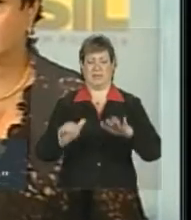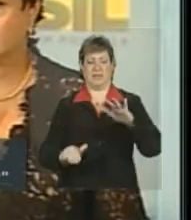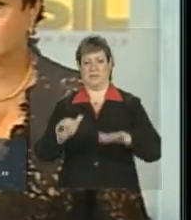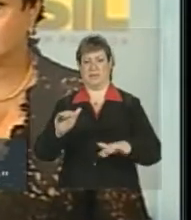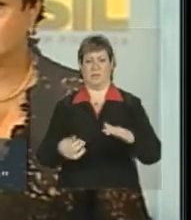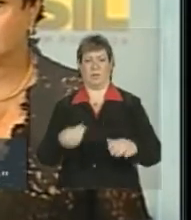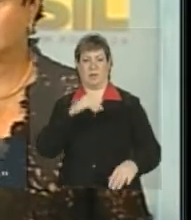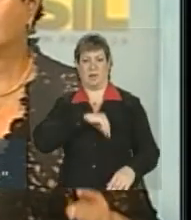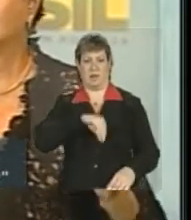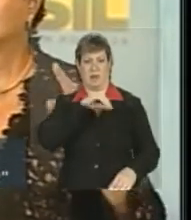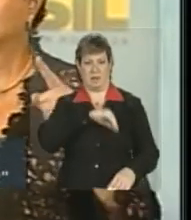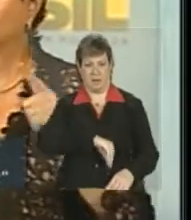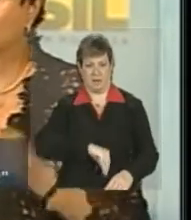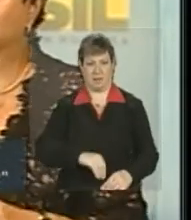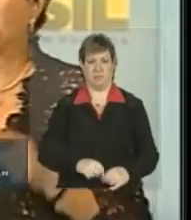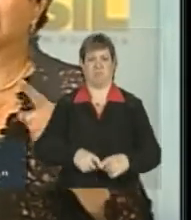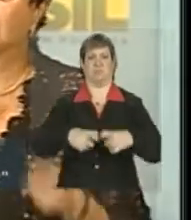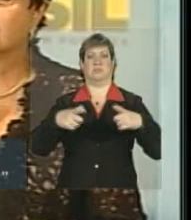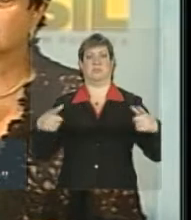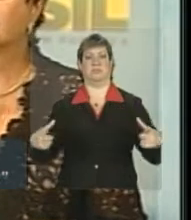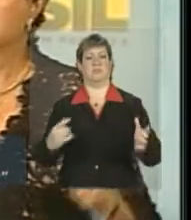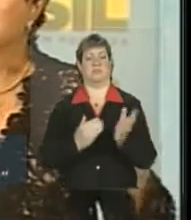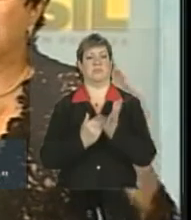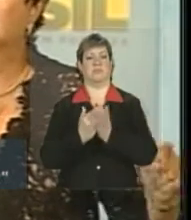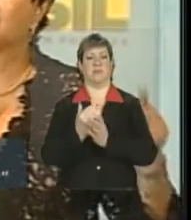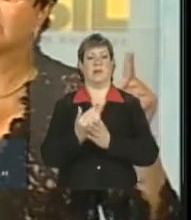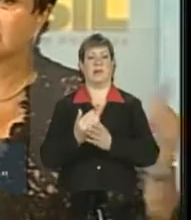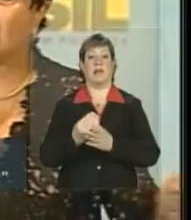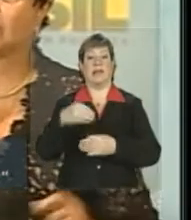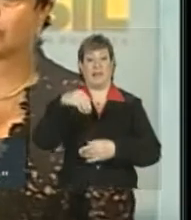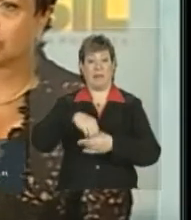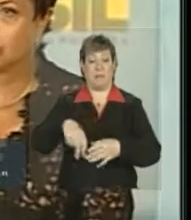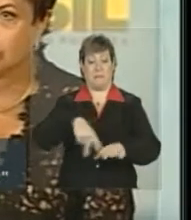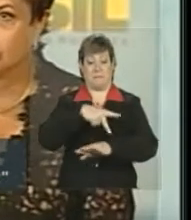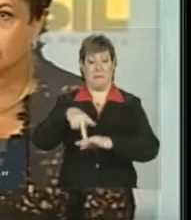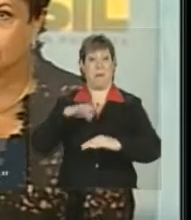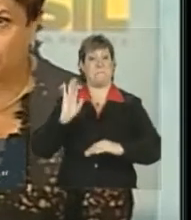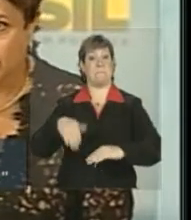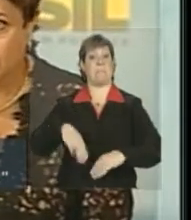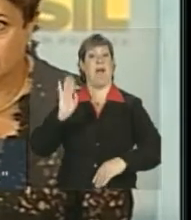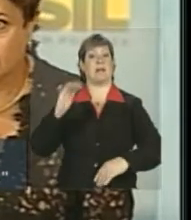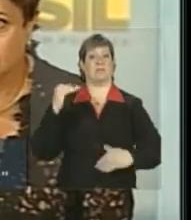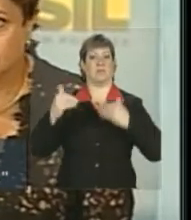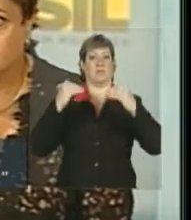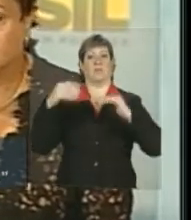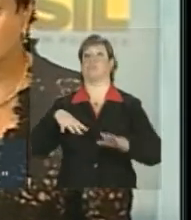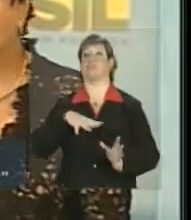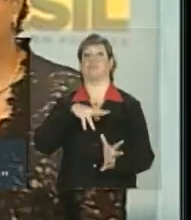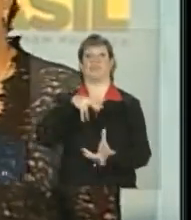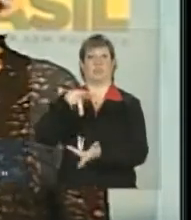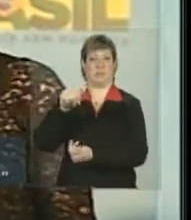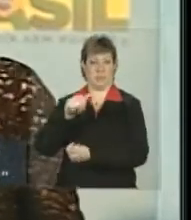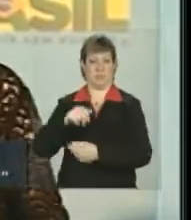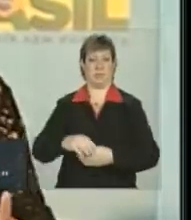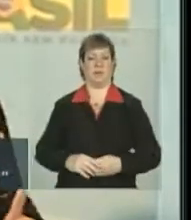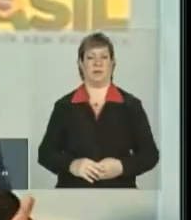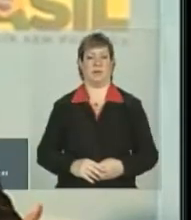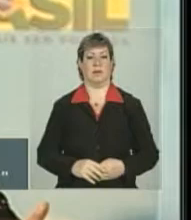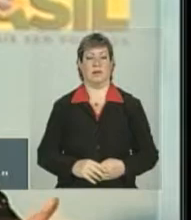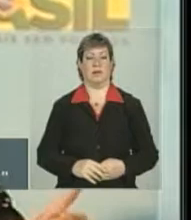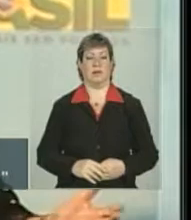renda nos países mais avançados do planeta, a